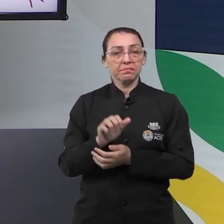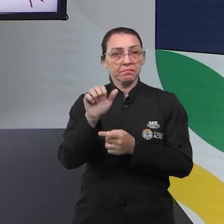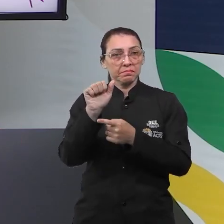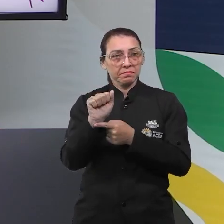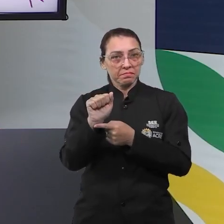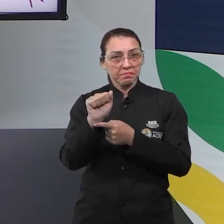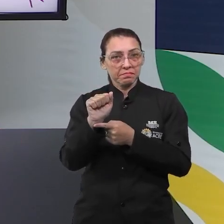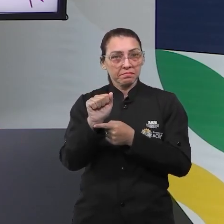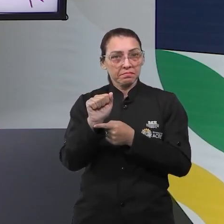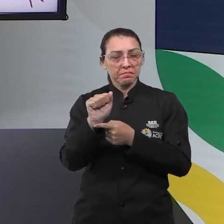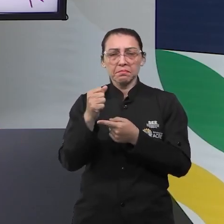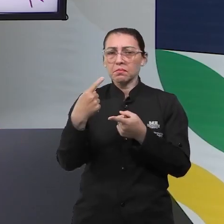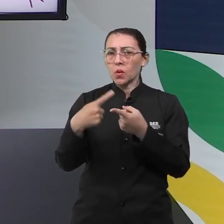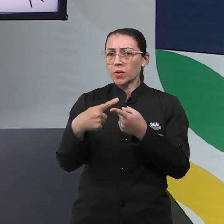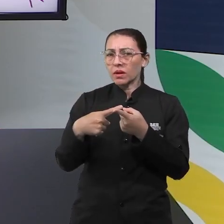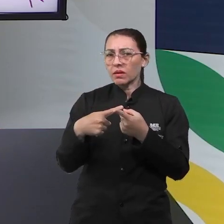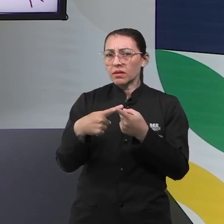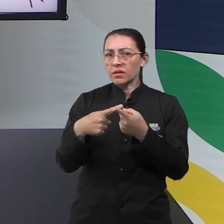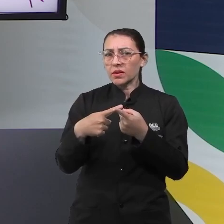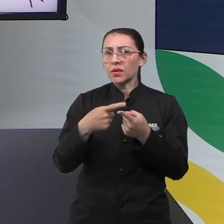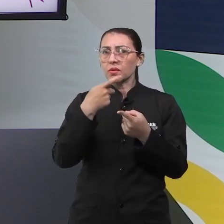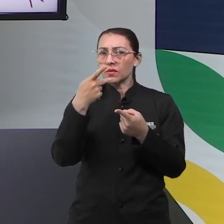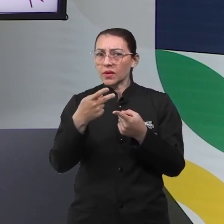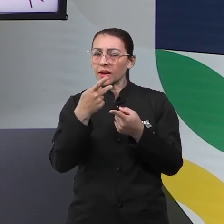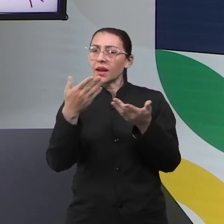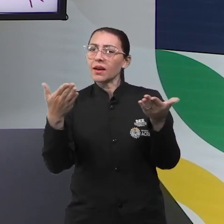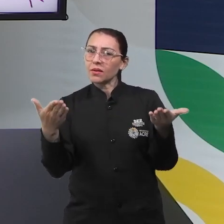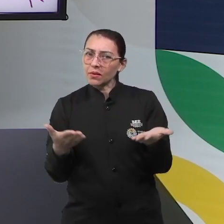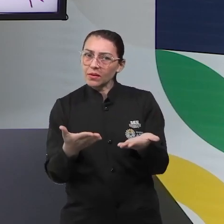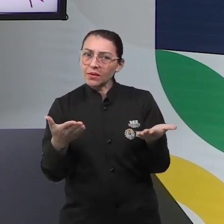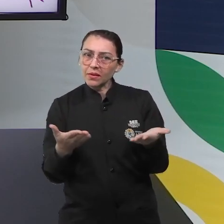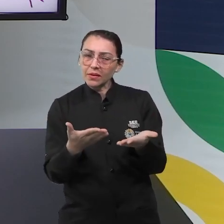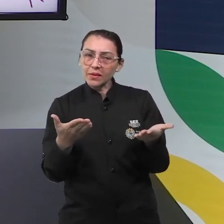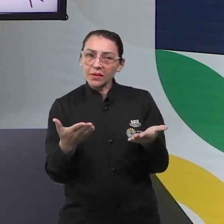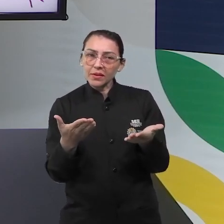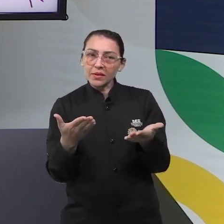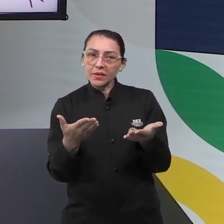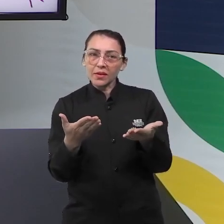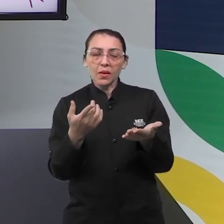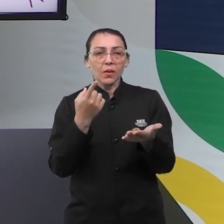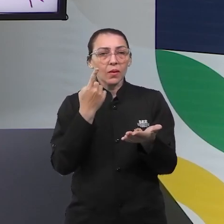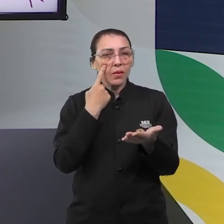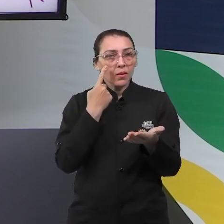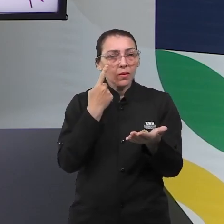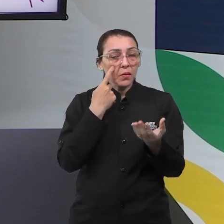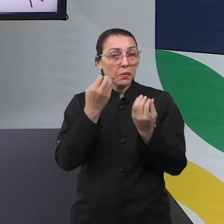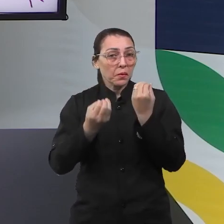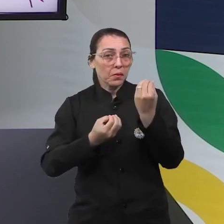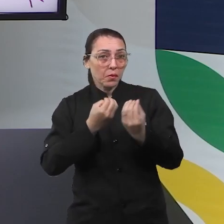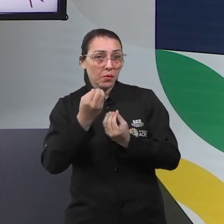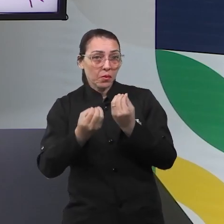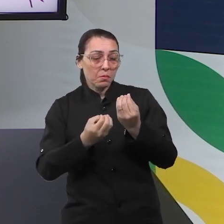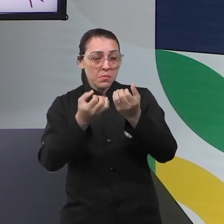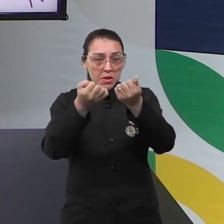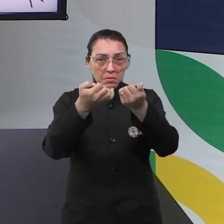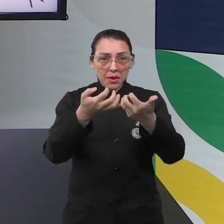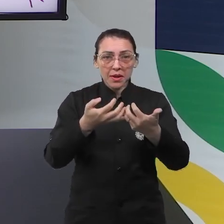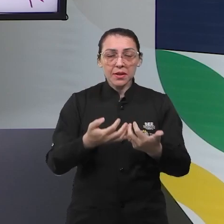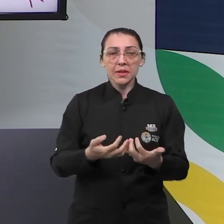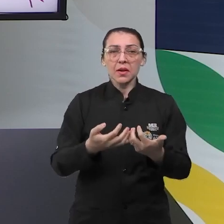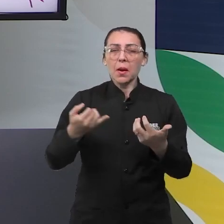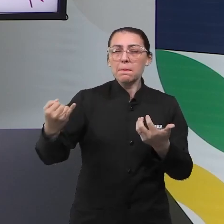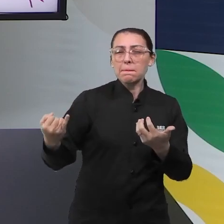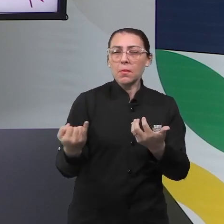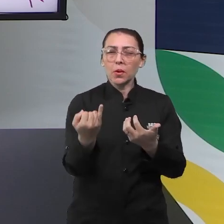A, alternativa A. Por quê? Eu falei isso agora há pouco, gente. Então, olha como a explicação